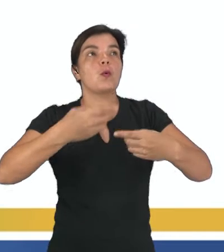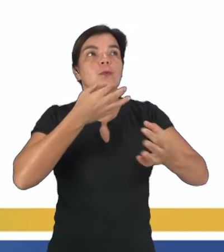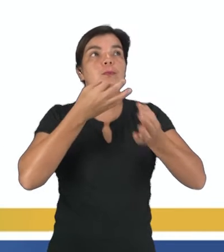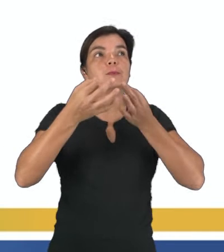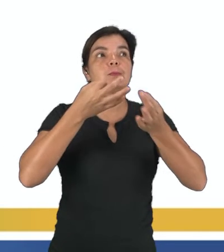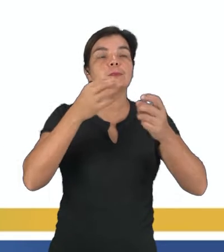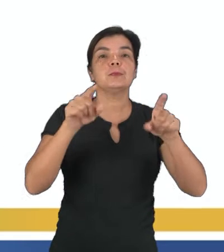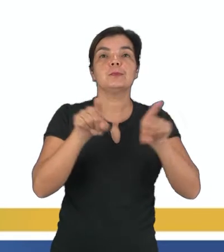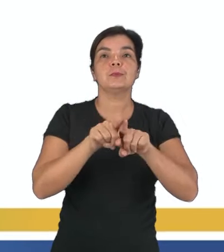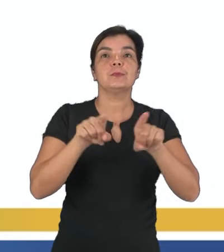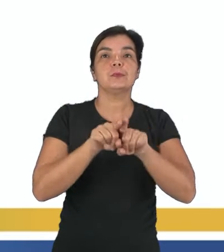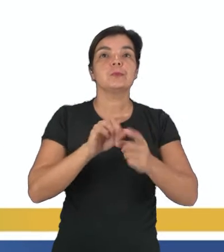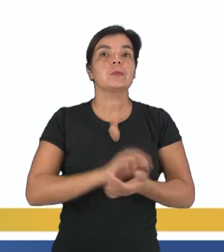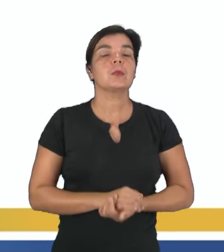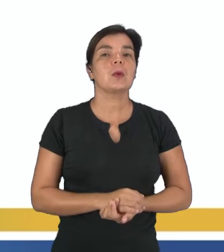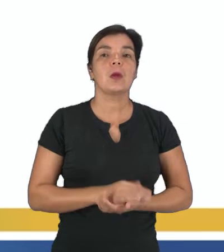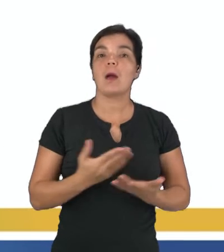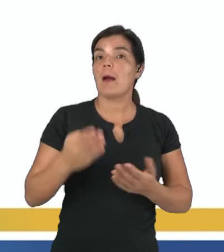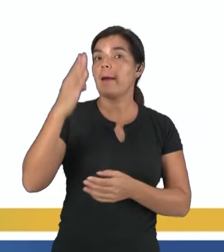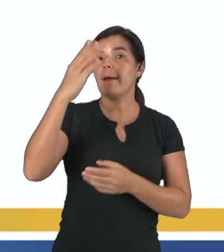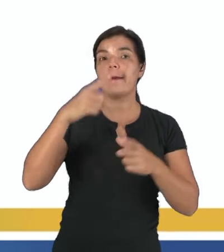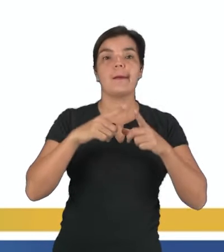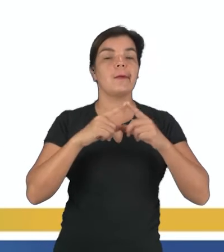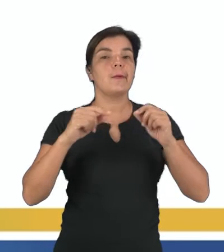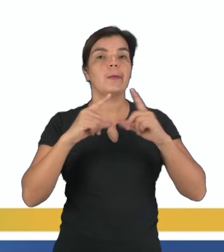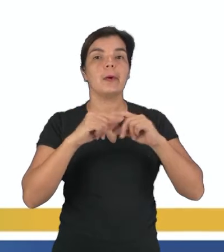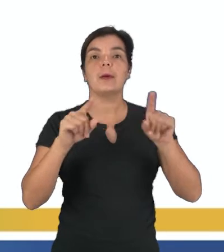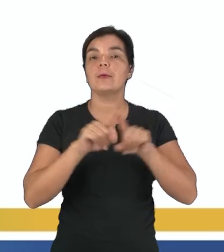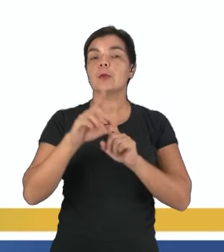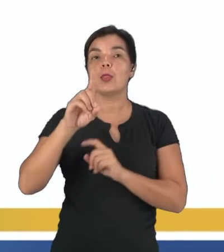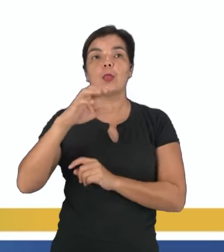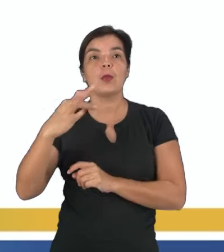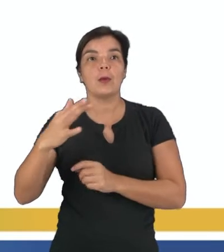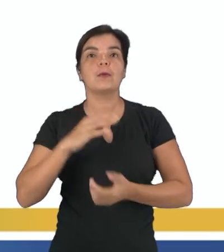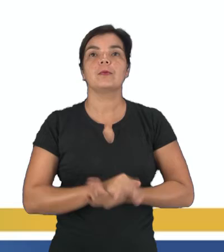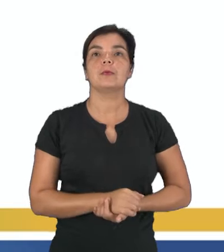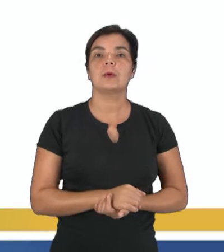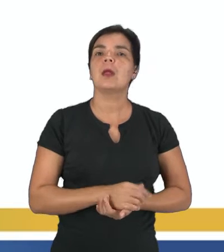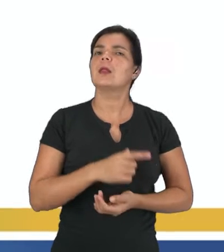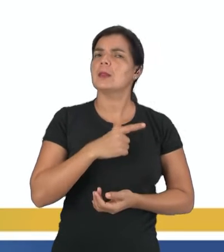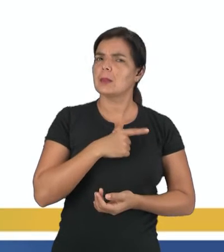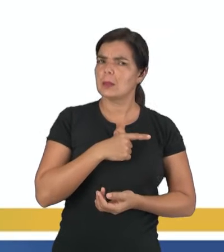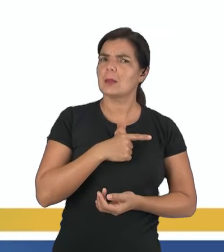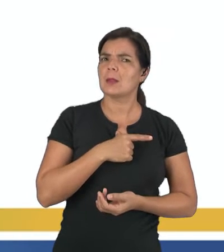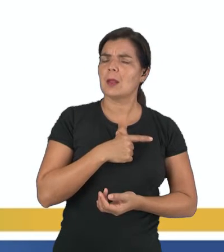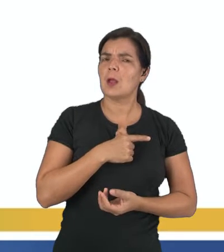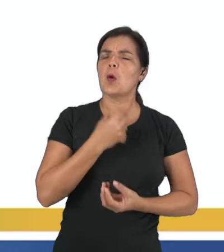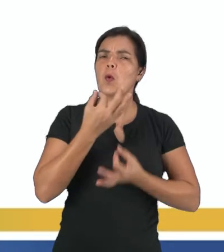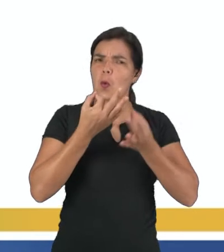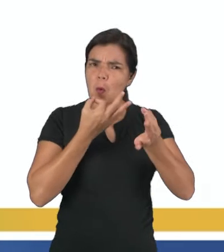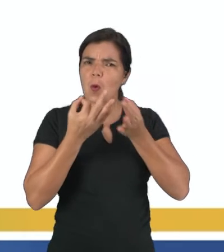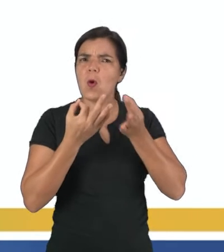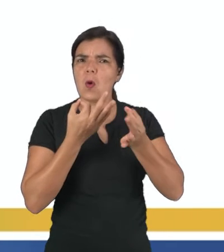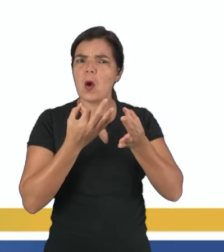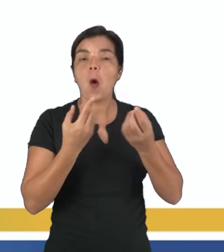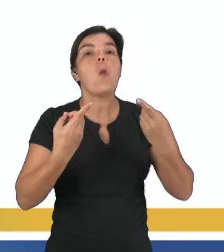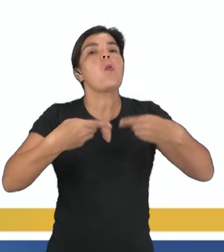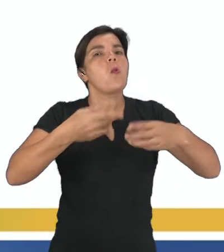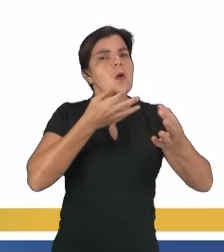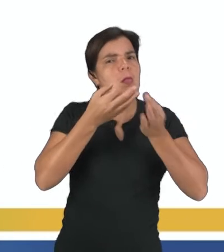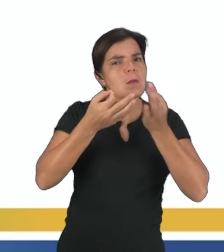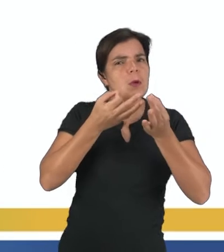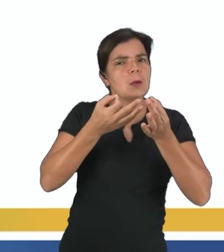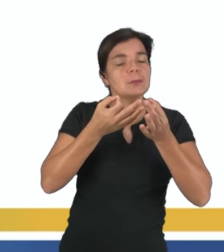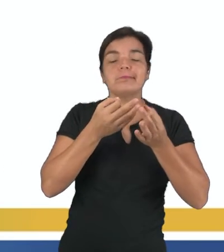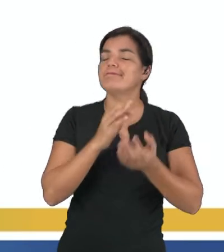geográfico. Aí, Brasília fica no Distrito Federal. Tem como eu argumentar isso aí ou contra-argumentar isso